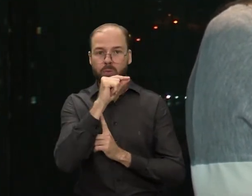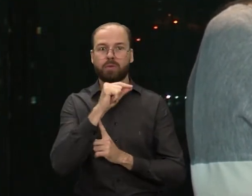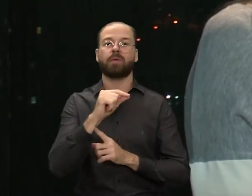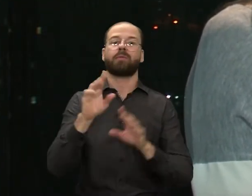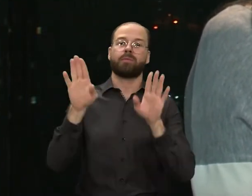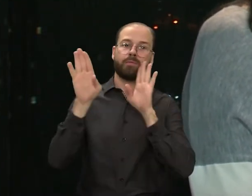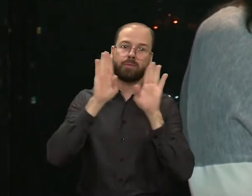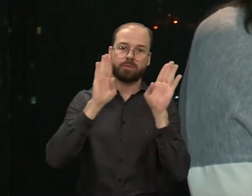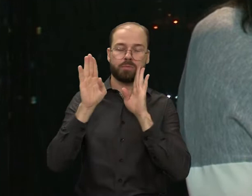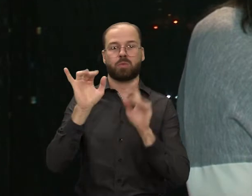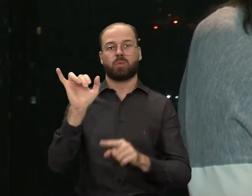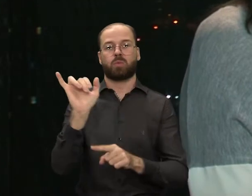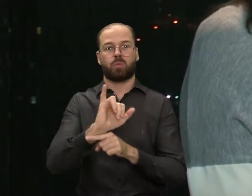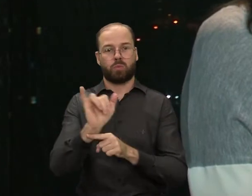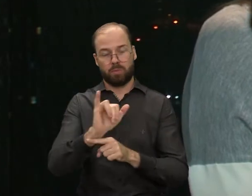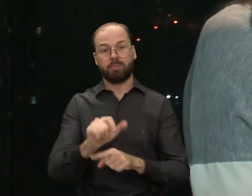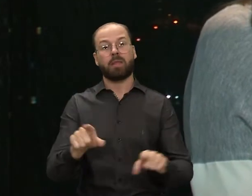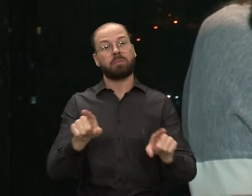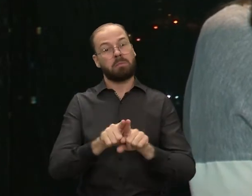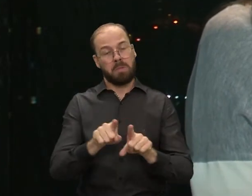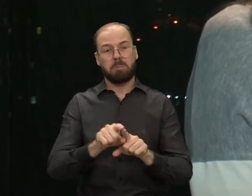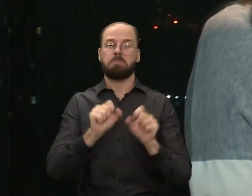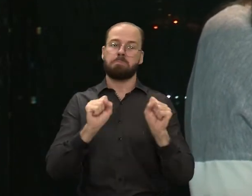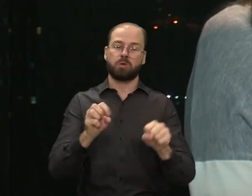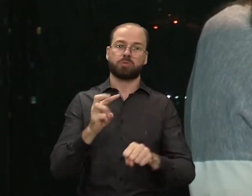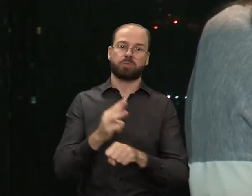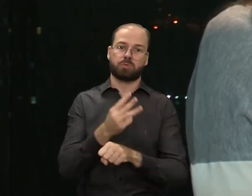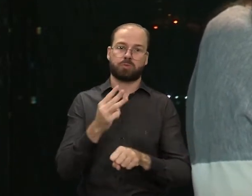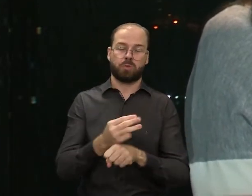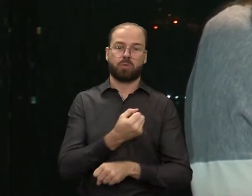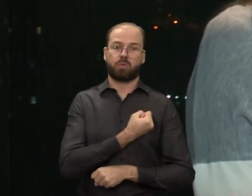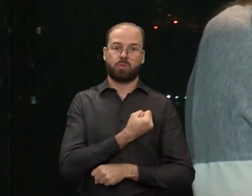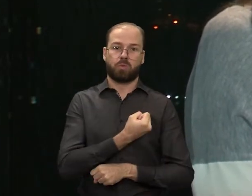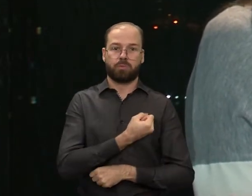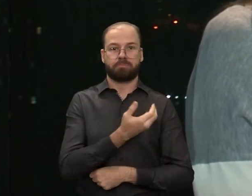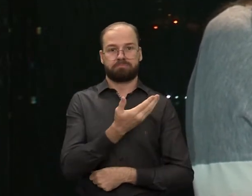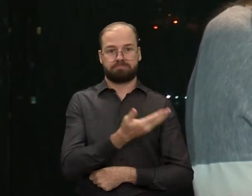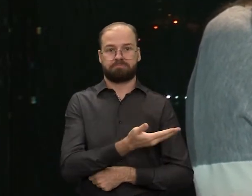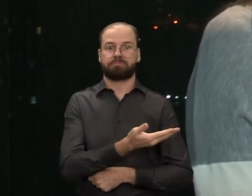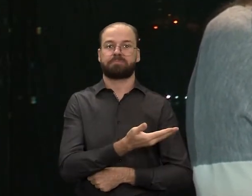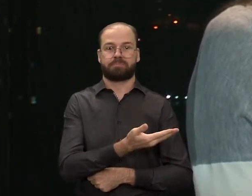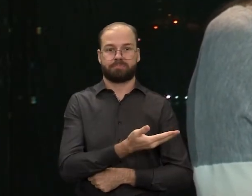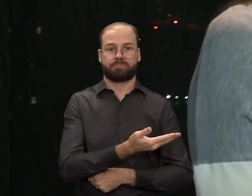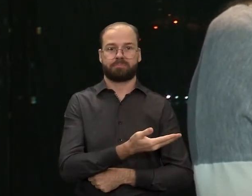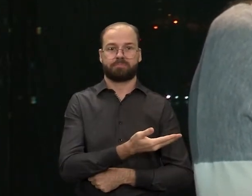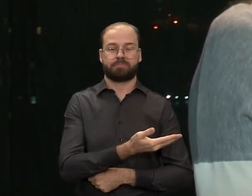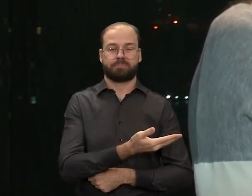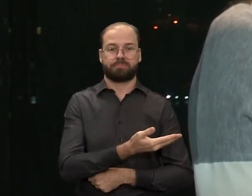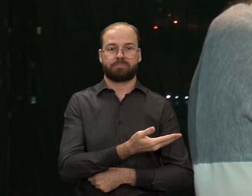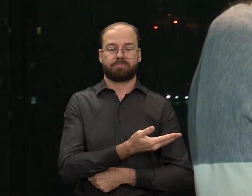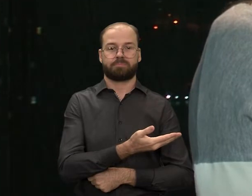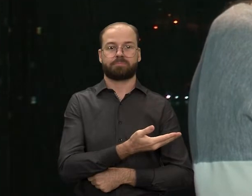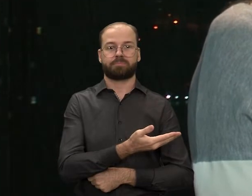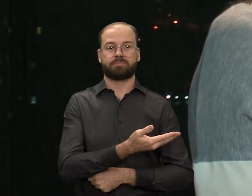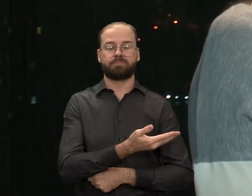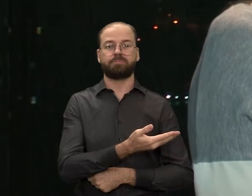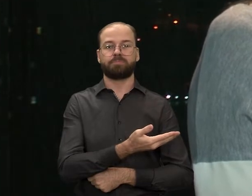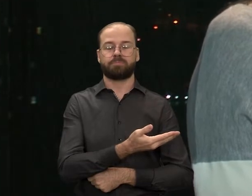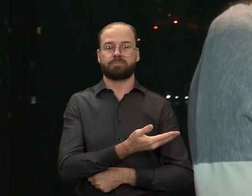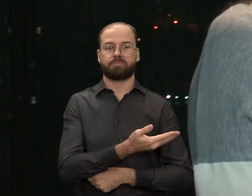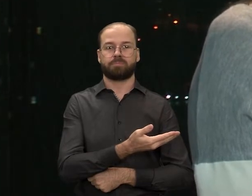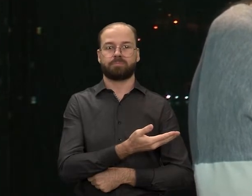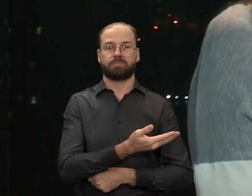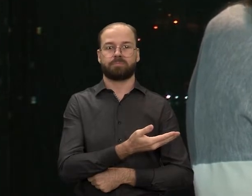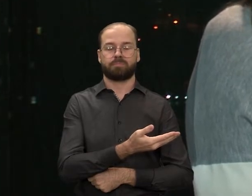Twitter, Facebook e YouTube, ou então pelo WhatsApp. O número é o 62 99181 1406.